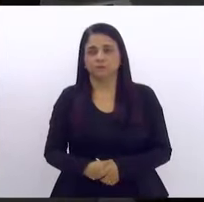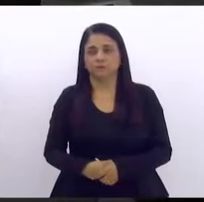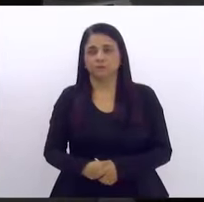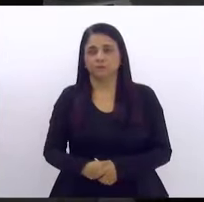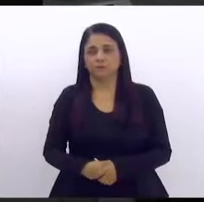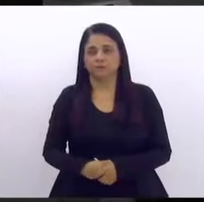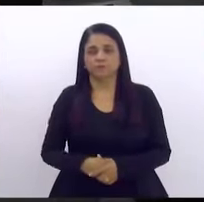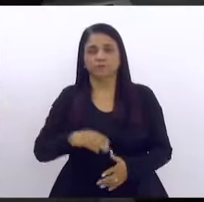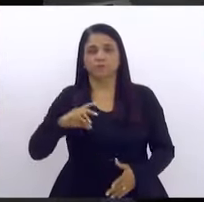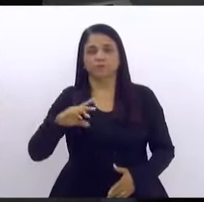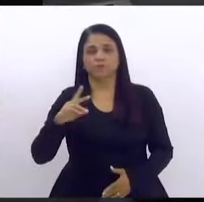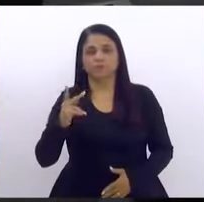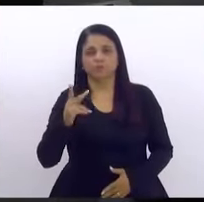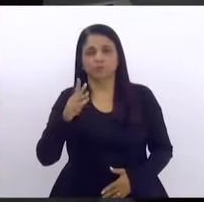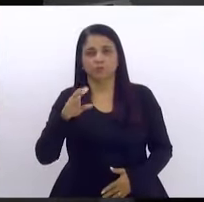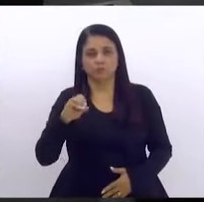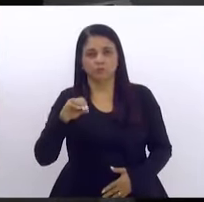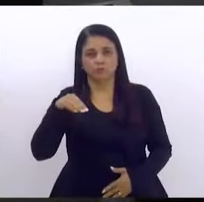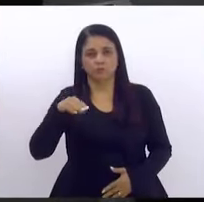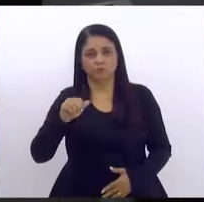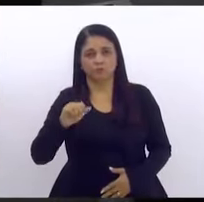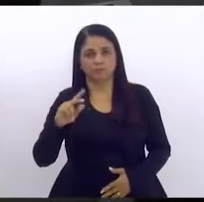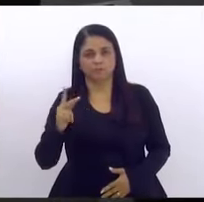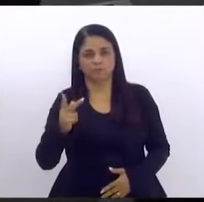Deputado Chico Machado.